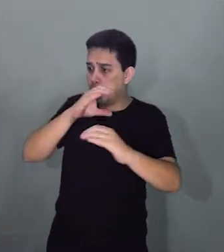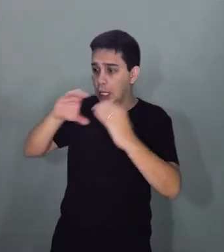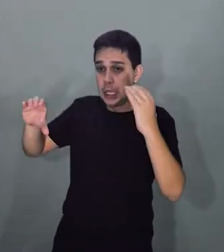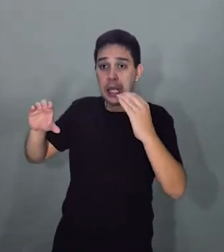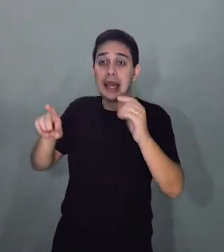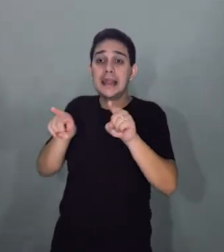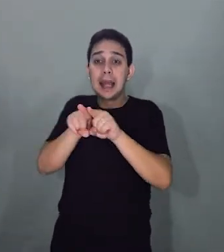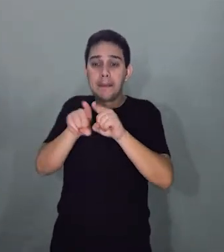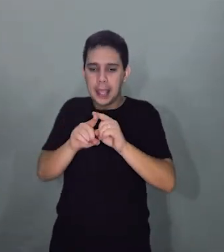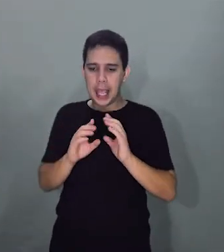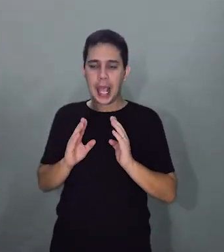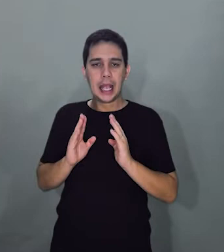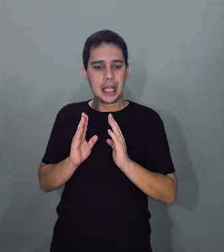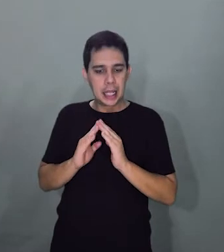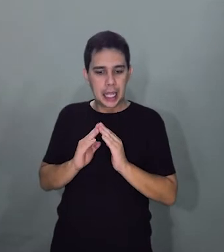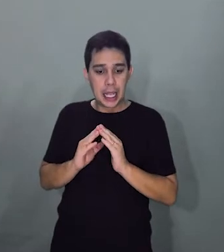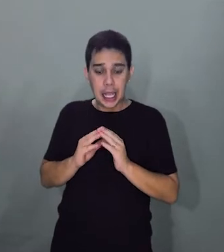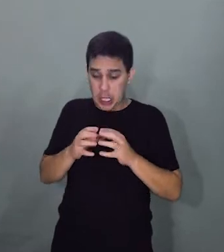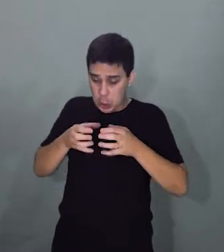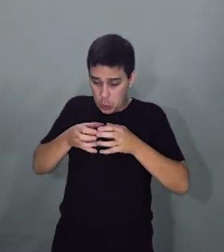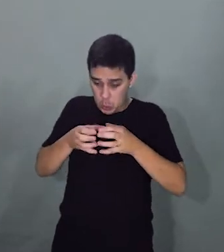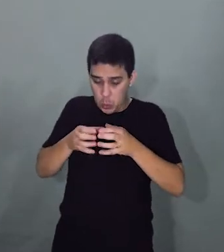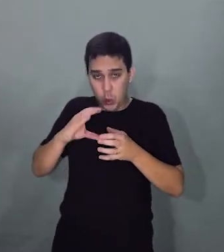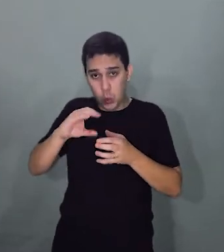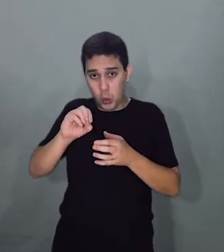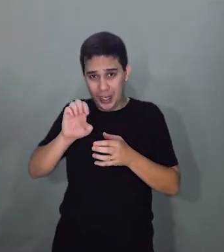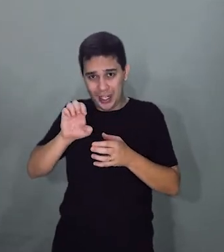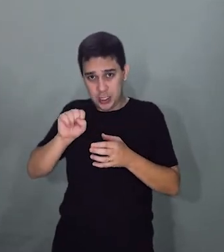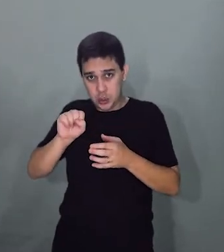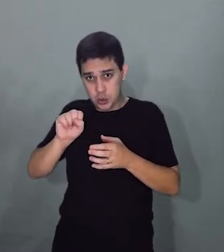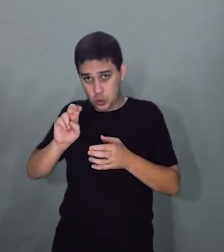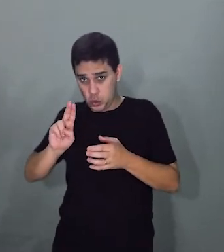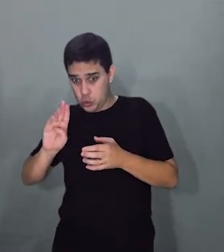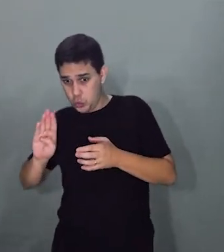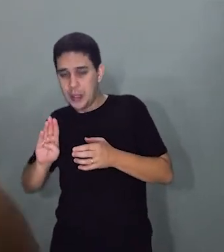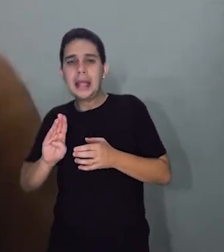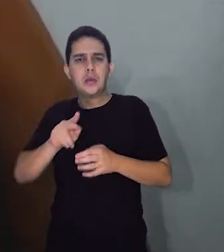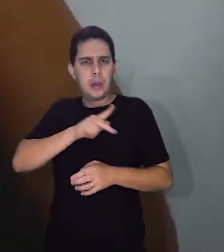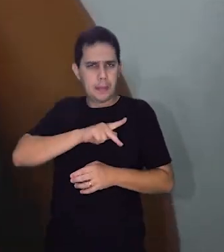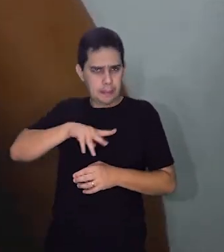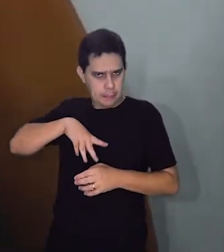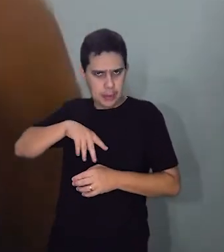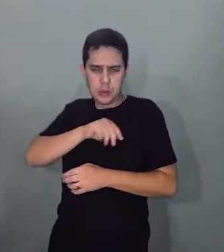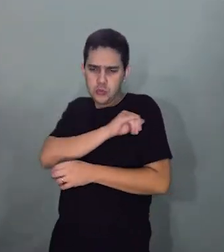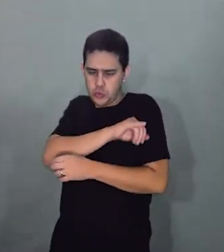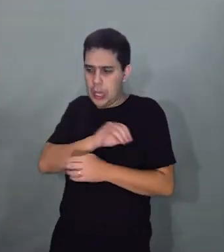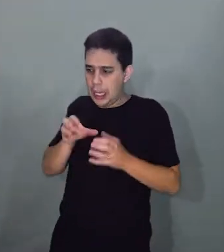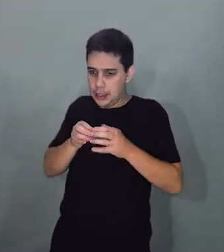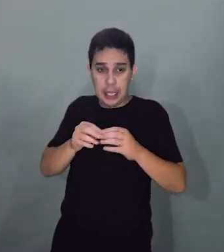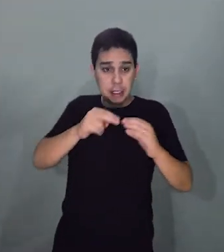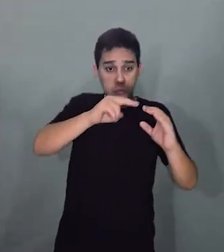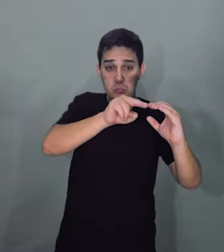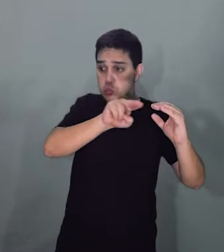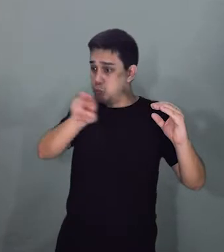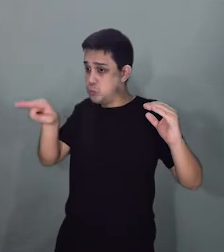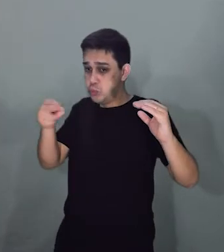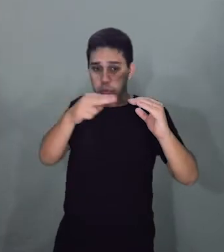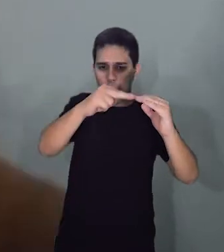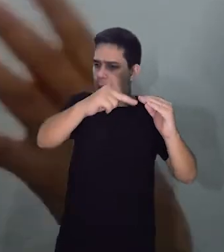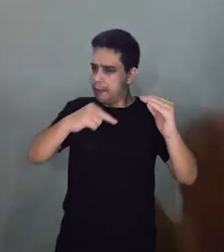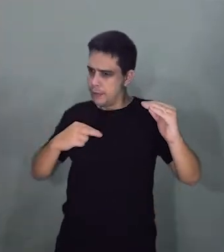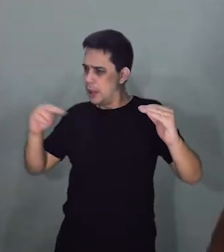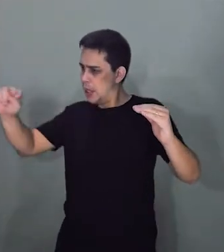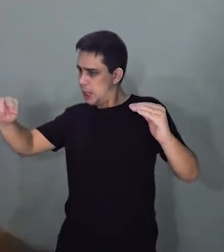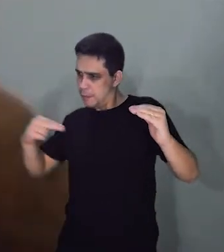né? É um formulário que eles preenchem diariamente e nos enviam. Quantidade de nascimentos, quantidade de registros